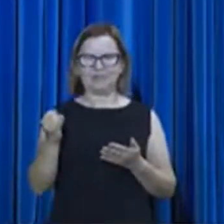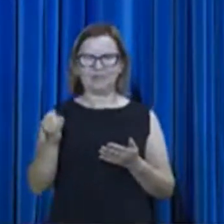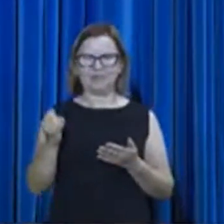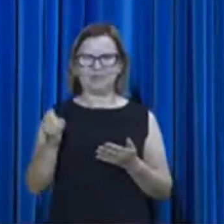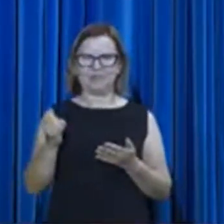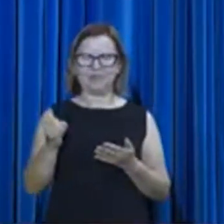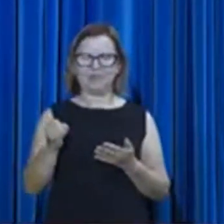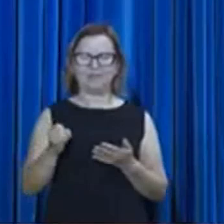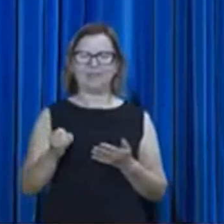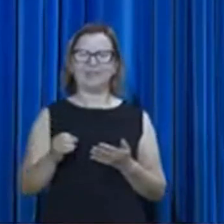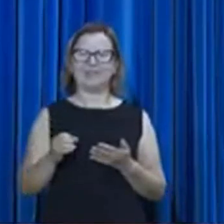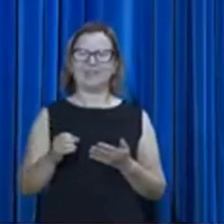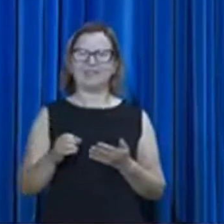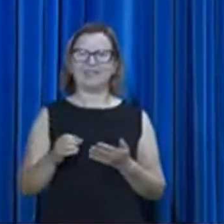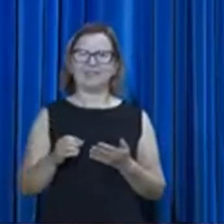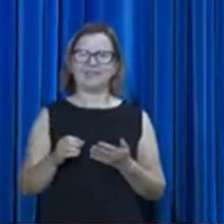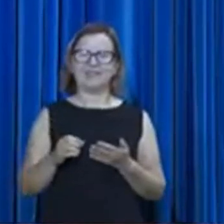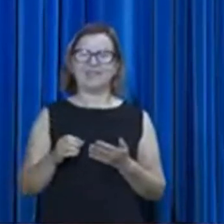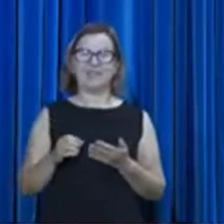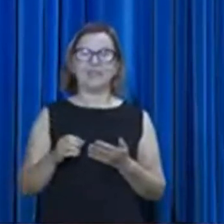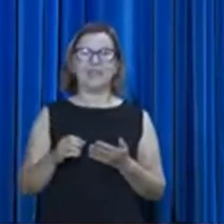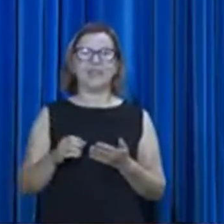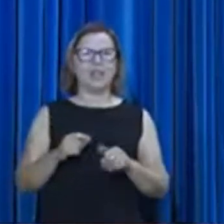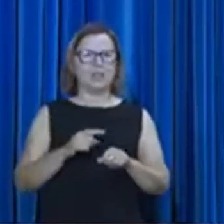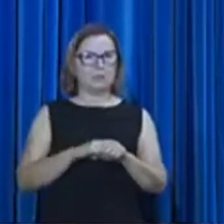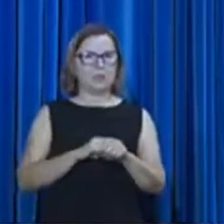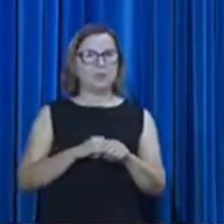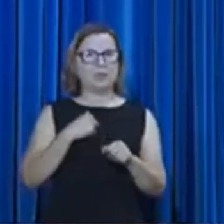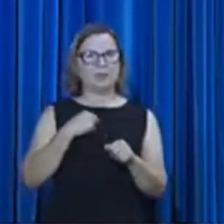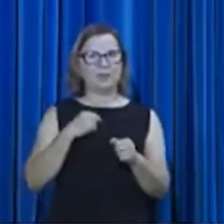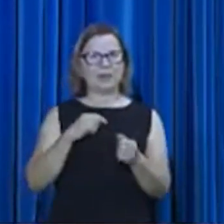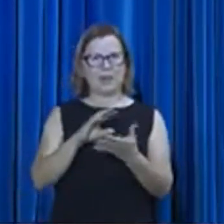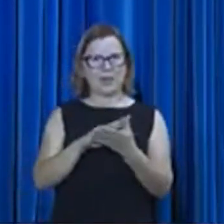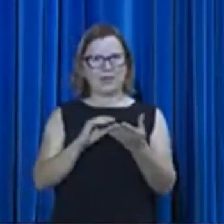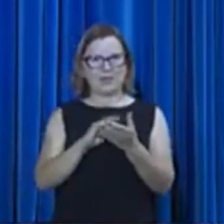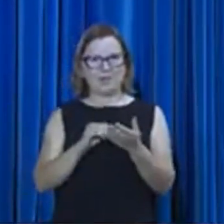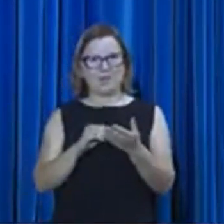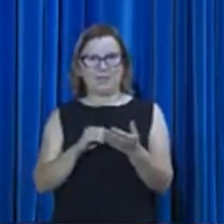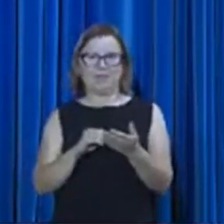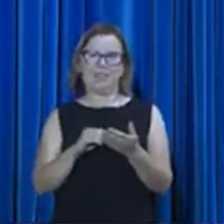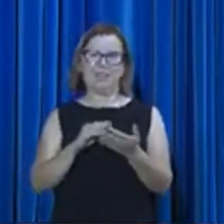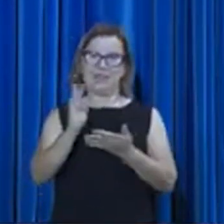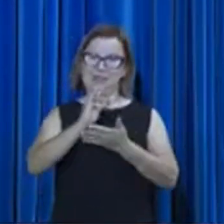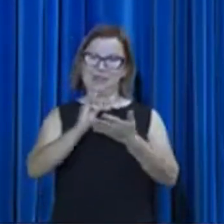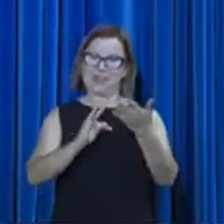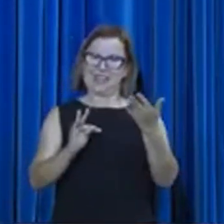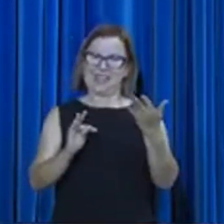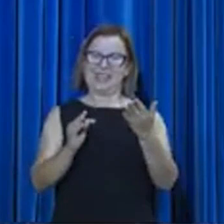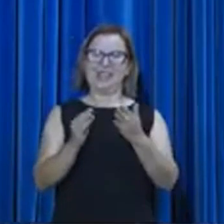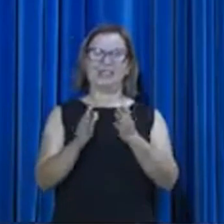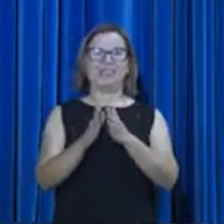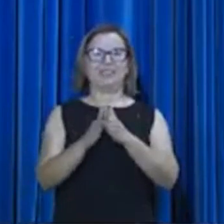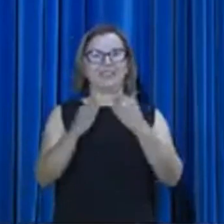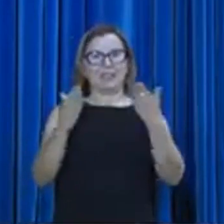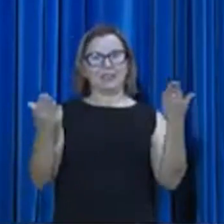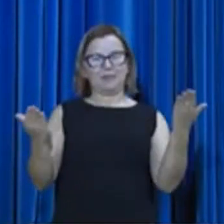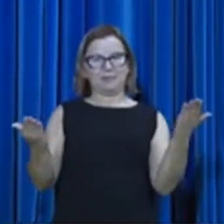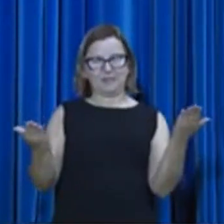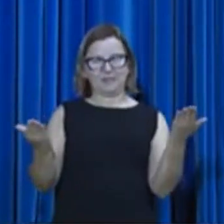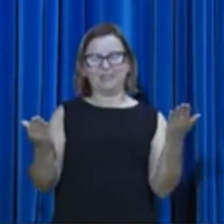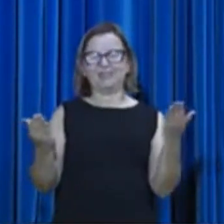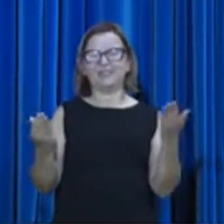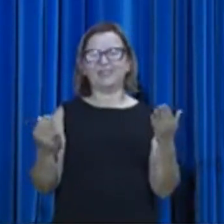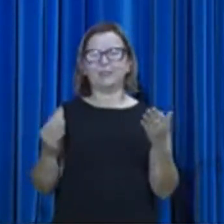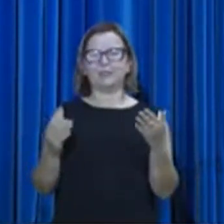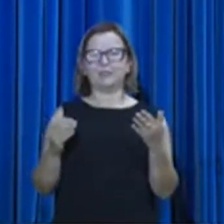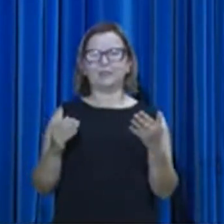Oliver Tree, por exemplo, eu copio o texto, ele vem já com também a sua referência bíblica. Então veio e eu não prestei atenção nisso,